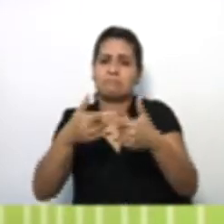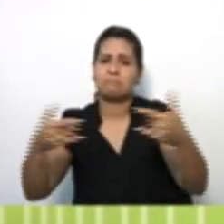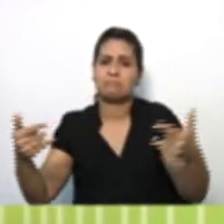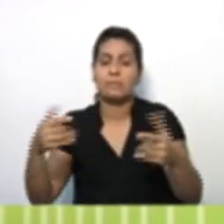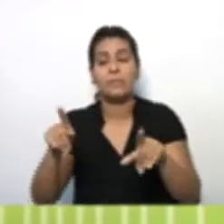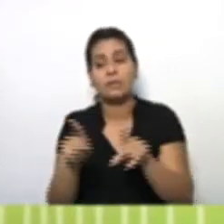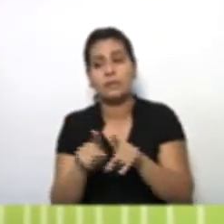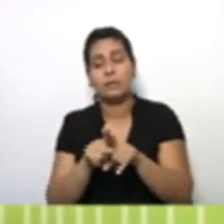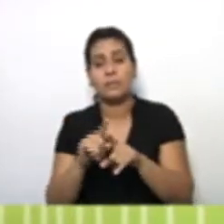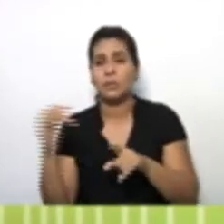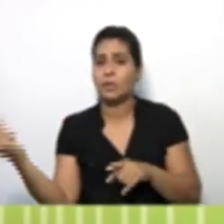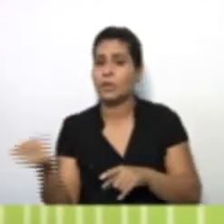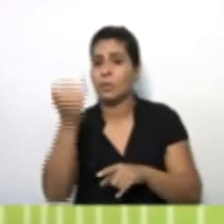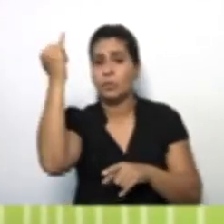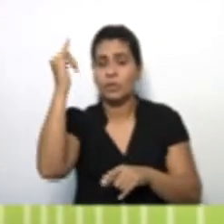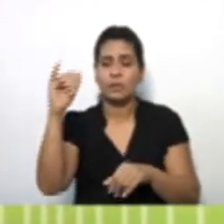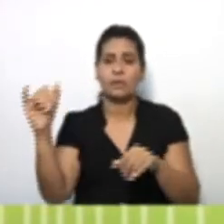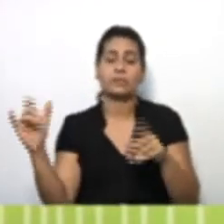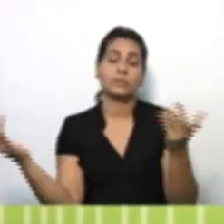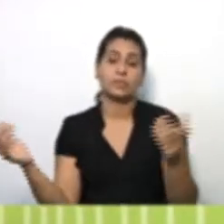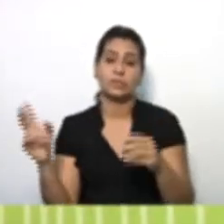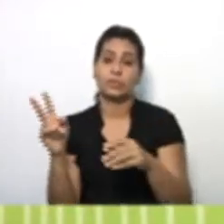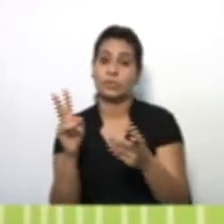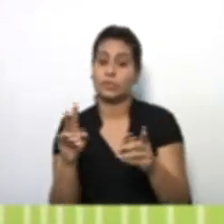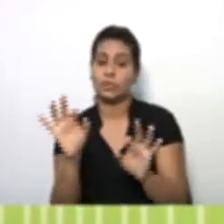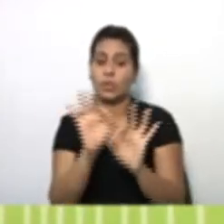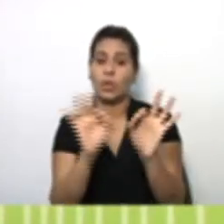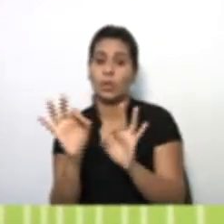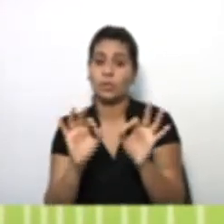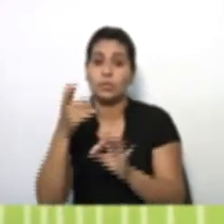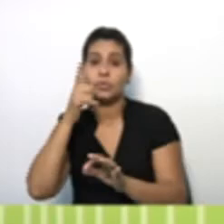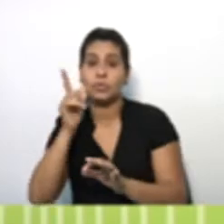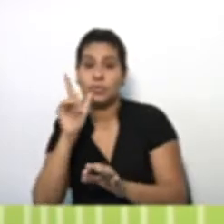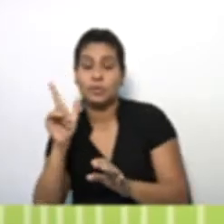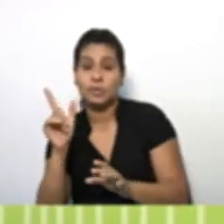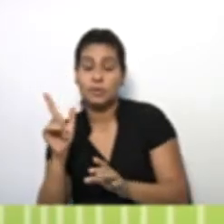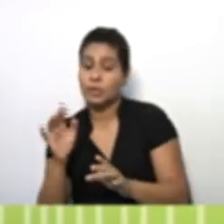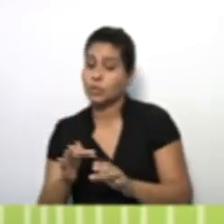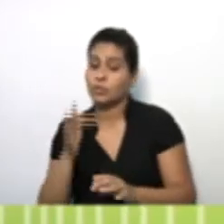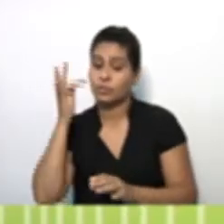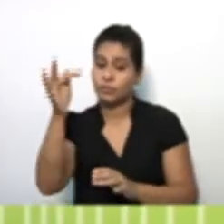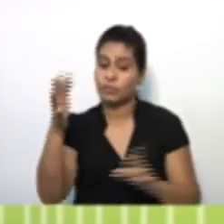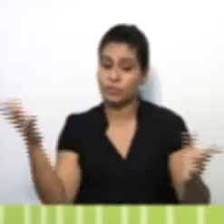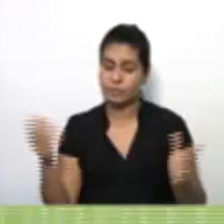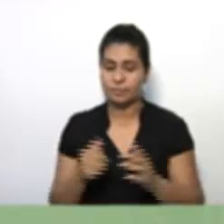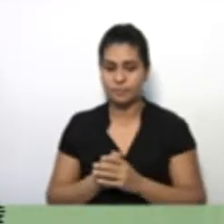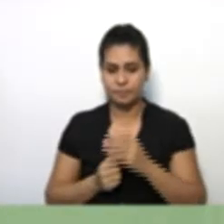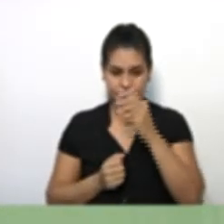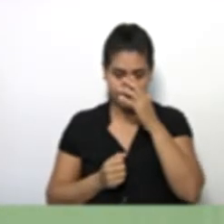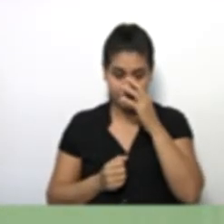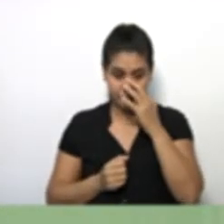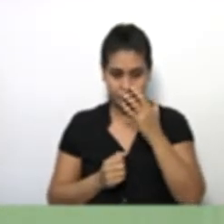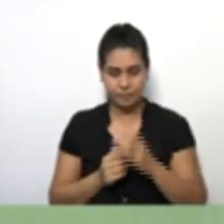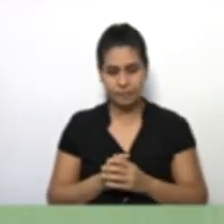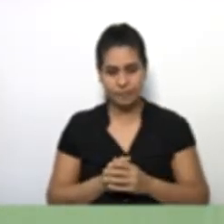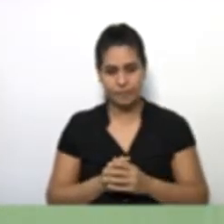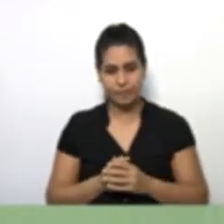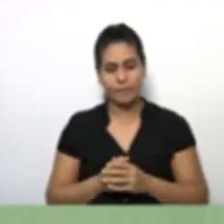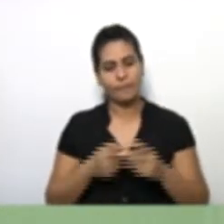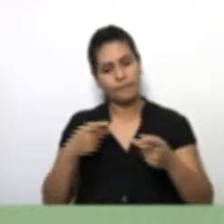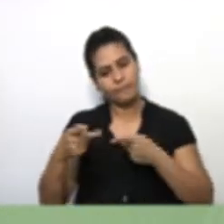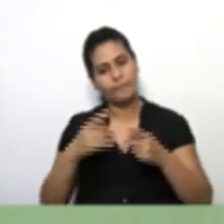coisas. Então, a importância para as organizações é o quê? O alcance desse resultado futuro. Vamos ver como é que está a resposta aqui, então. Qual a